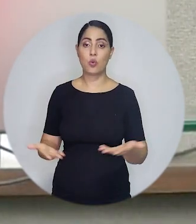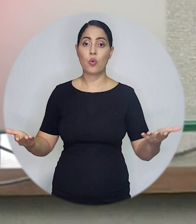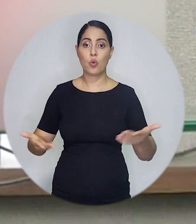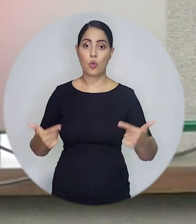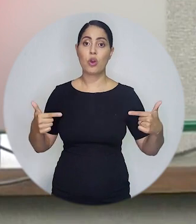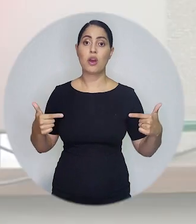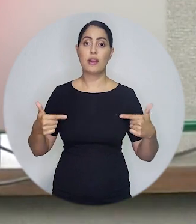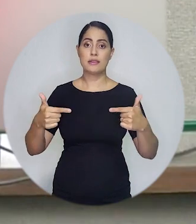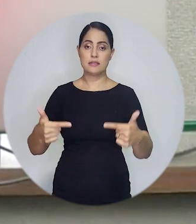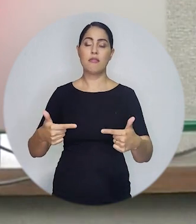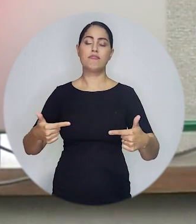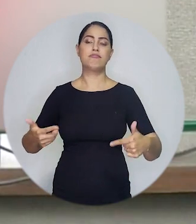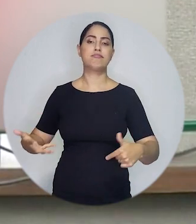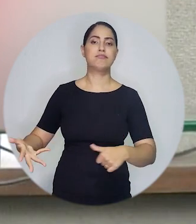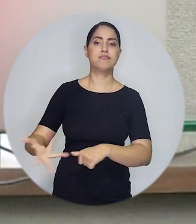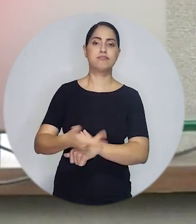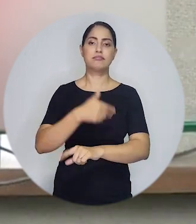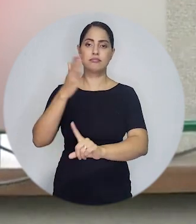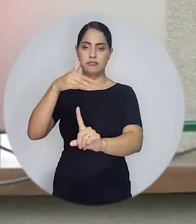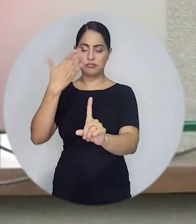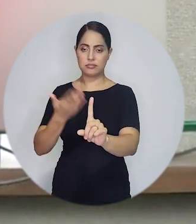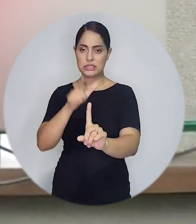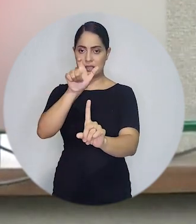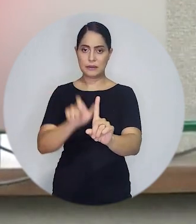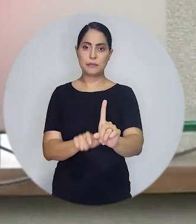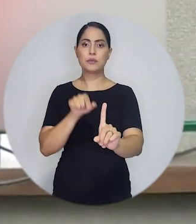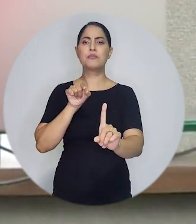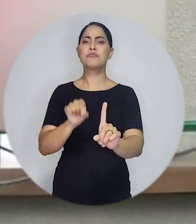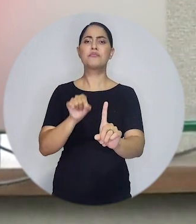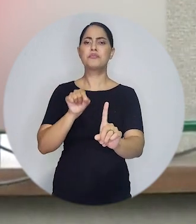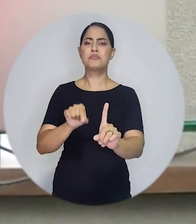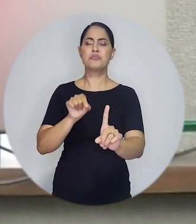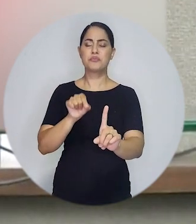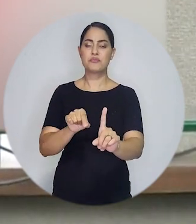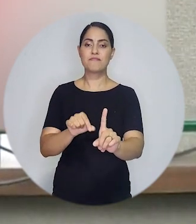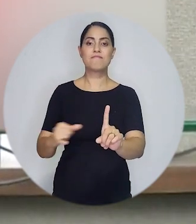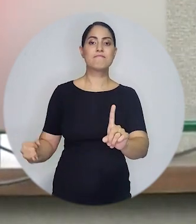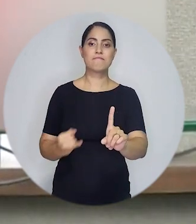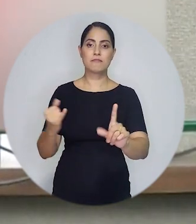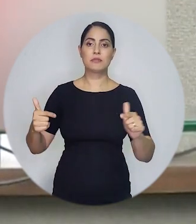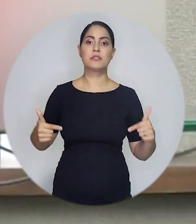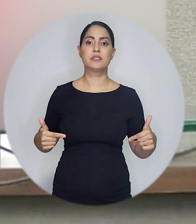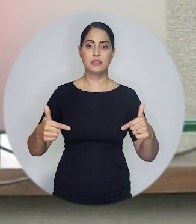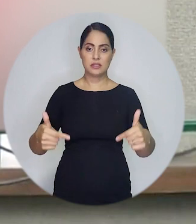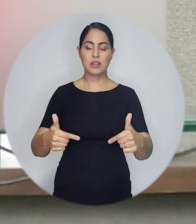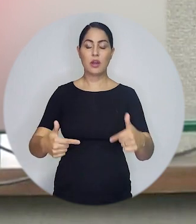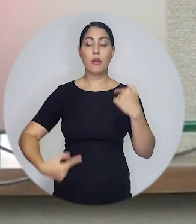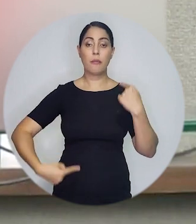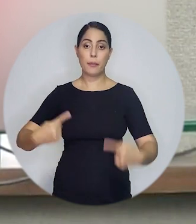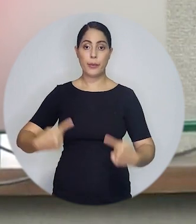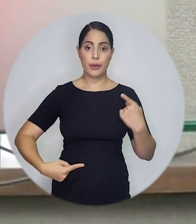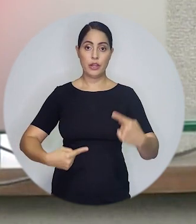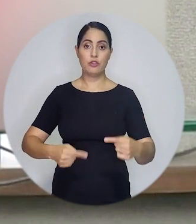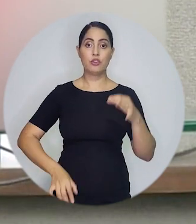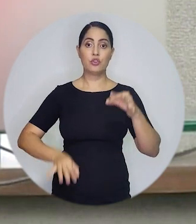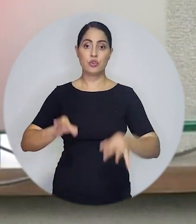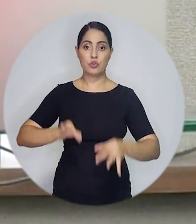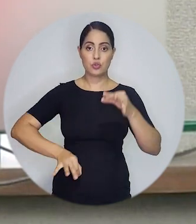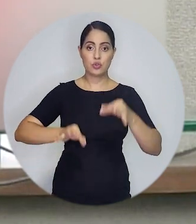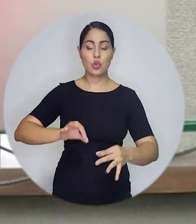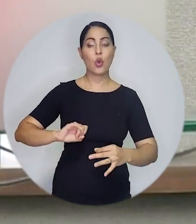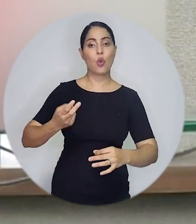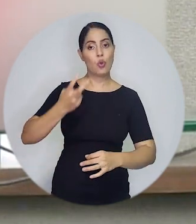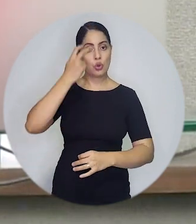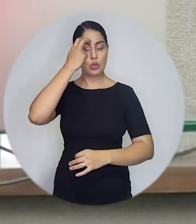Estado do Amazonas. A comenda homenageia as pessoas que se destacaram por seus meritórios feitos nas